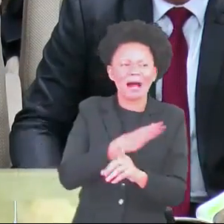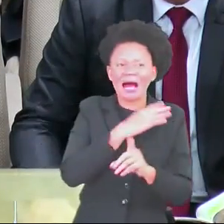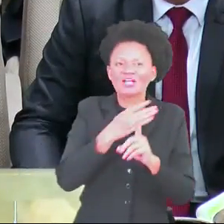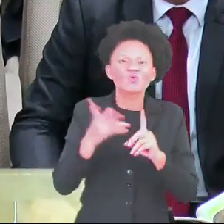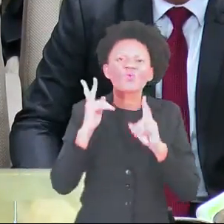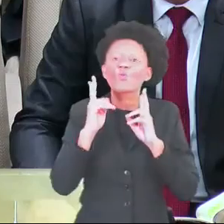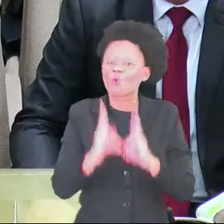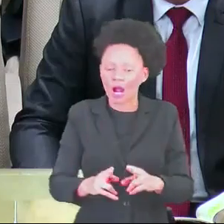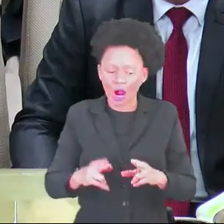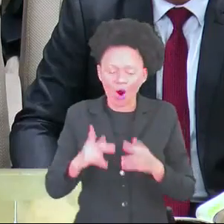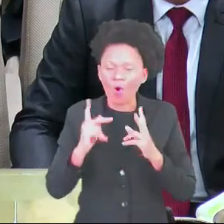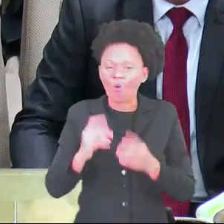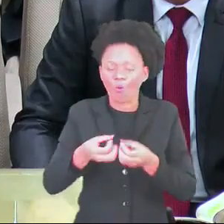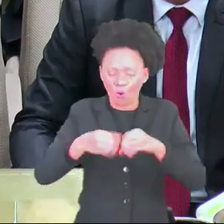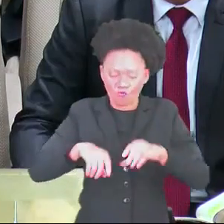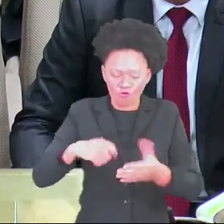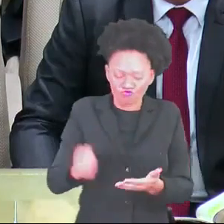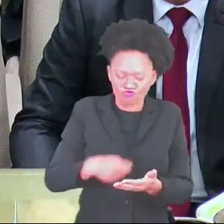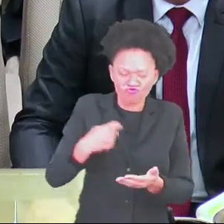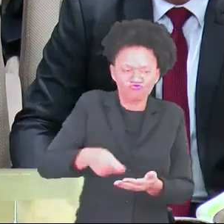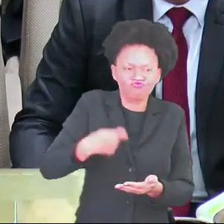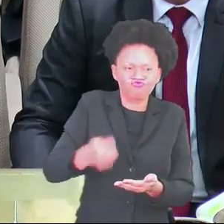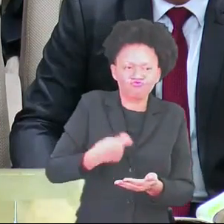ovo. Você pega um ovo e começa a